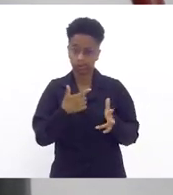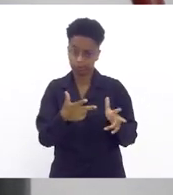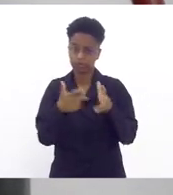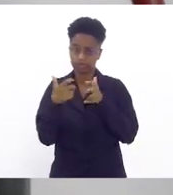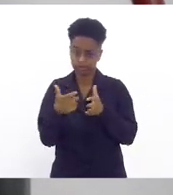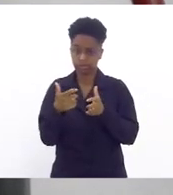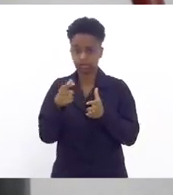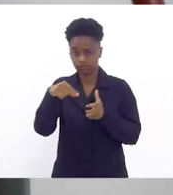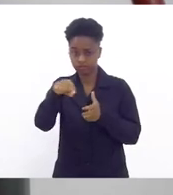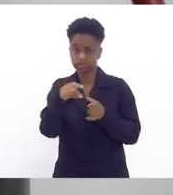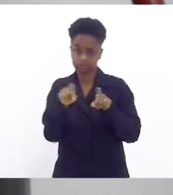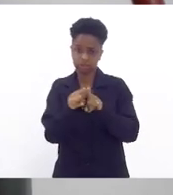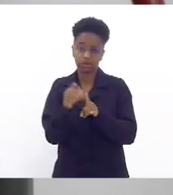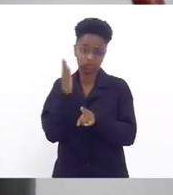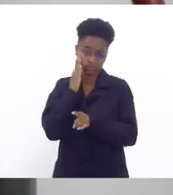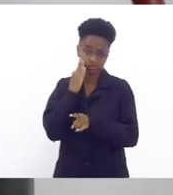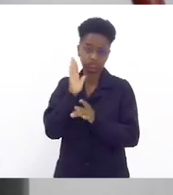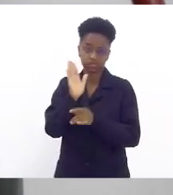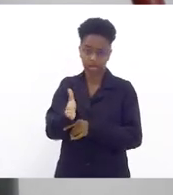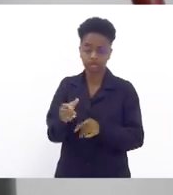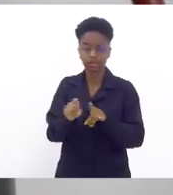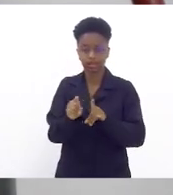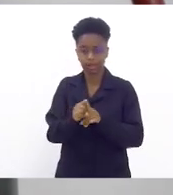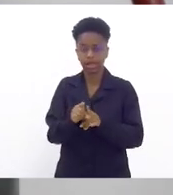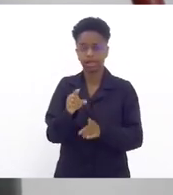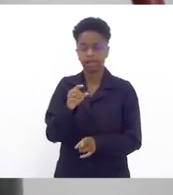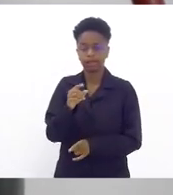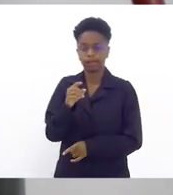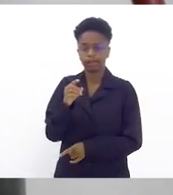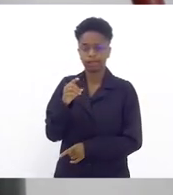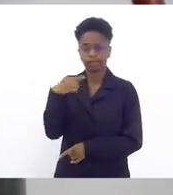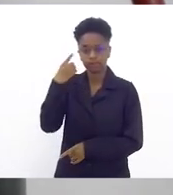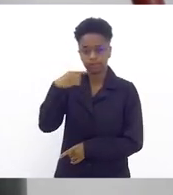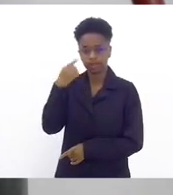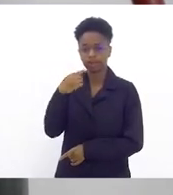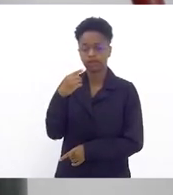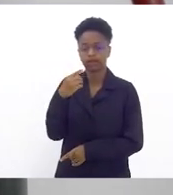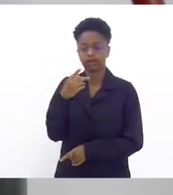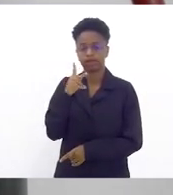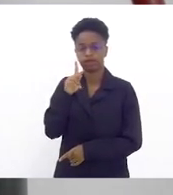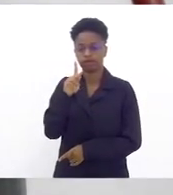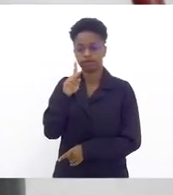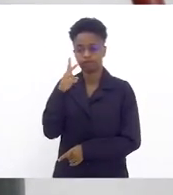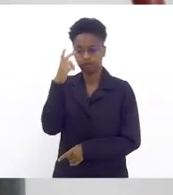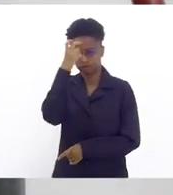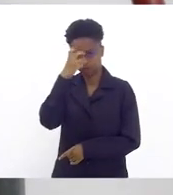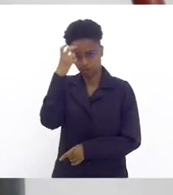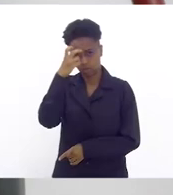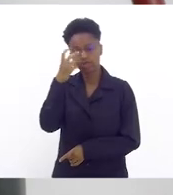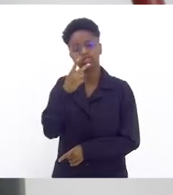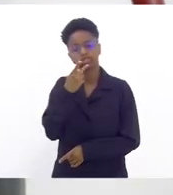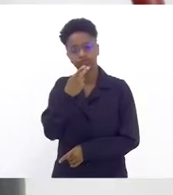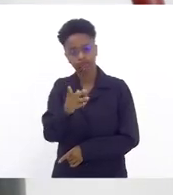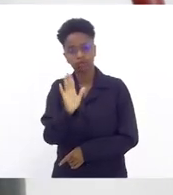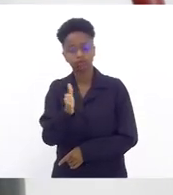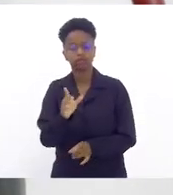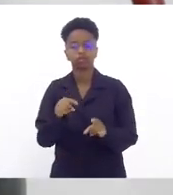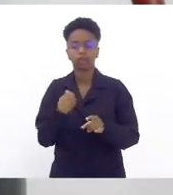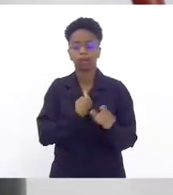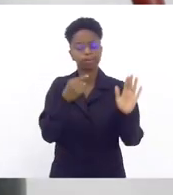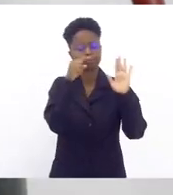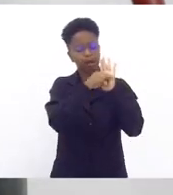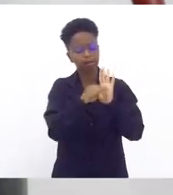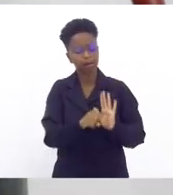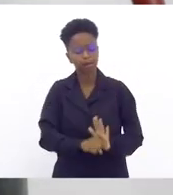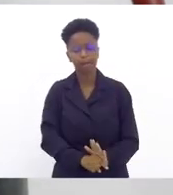vocês todos viram aqui que narrado muito bem pela deputada Verônica e fizemos várias perguntas enquanto estivemos ali